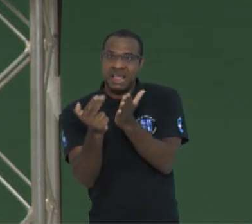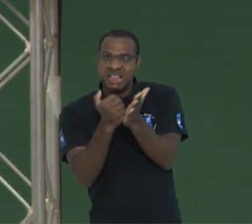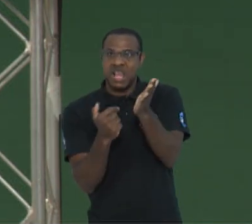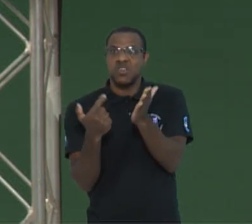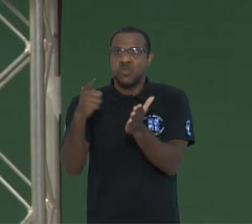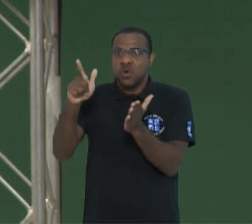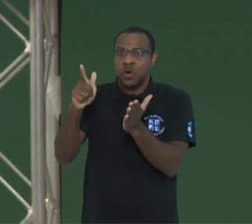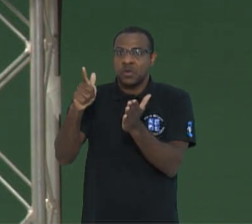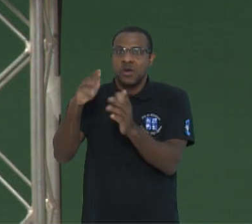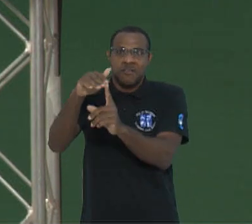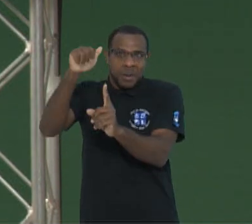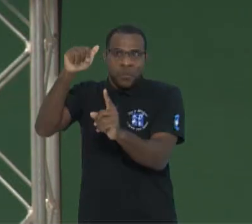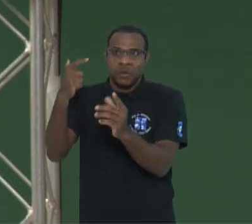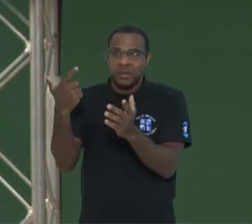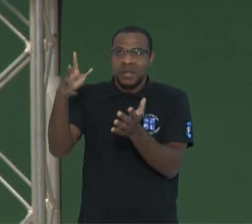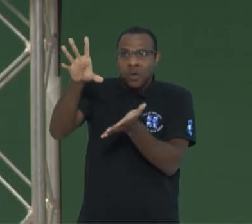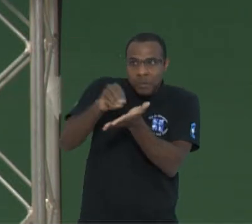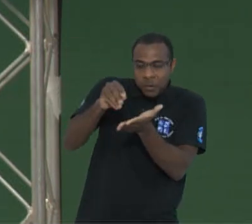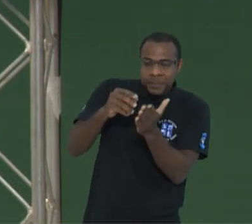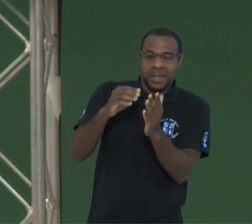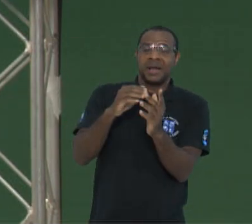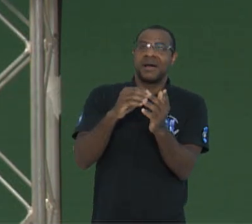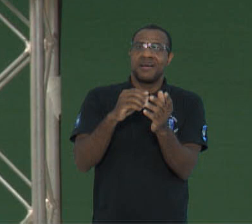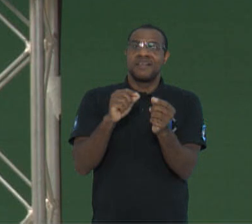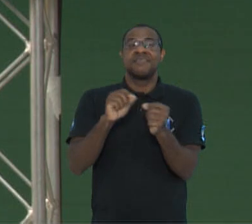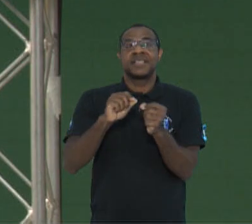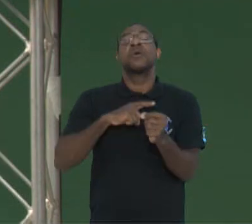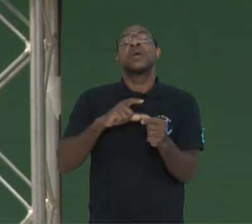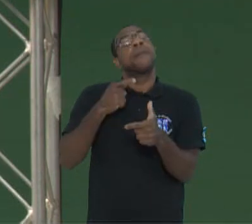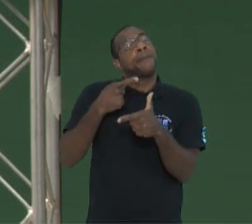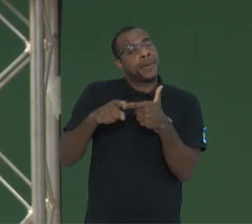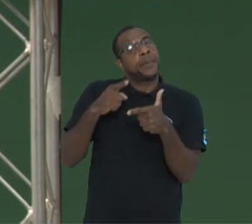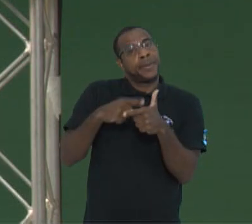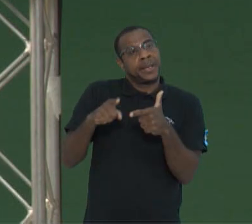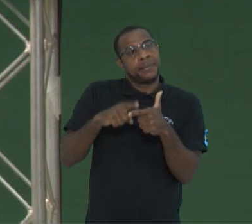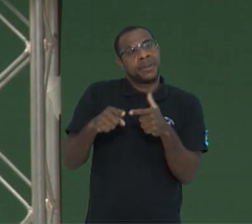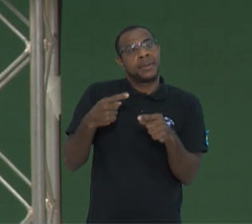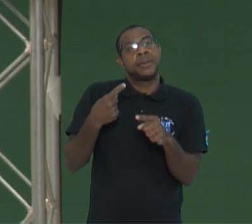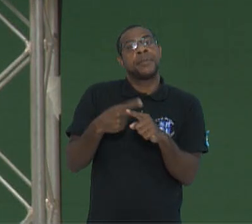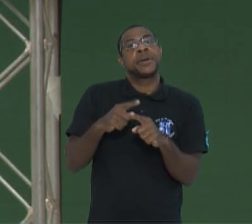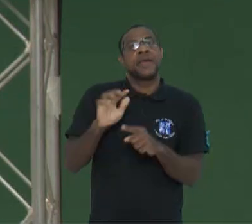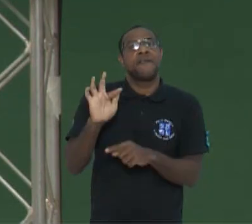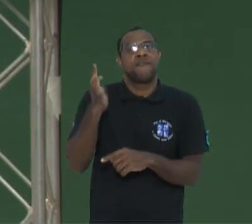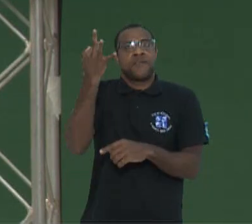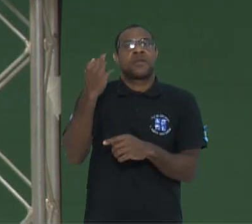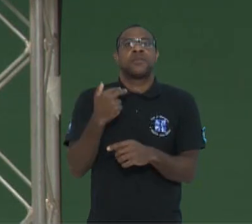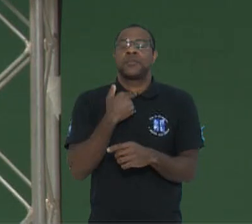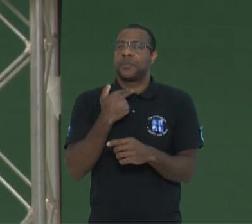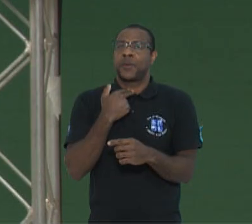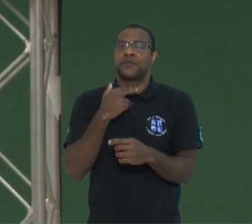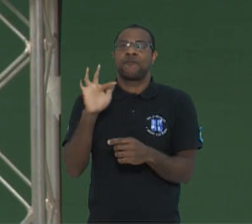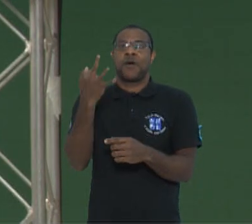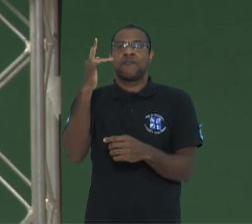ter muitos problemas sérios, porque a gente sabe que falsificação não é permitido.